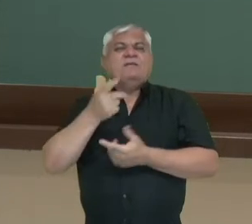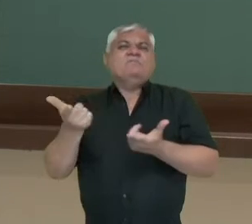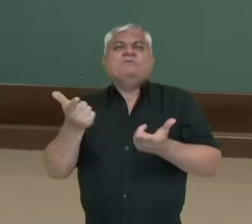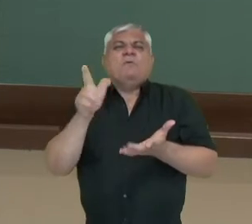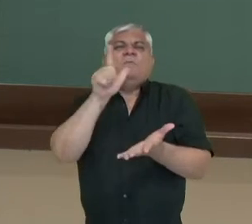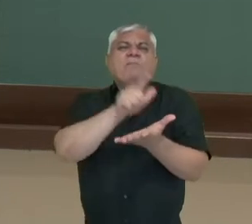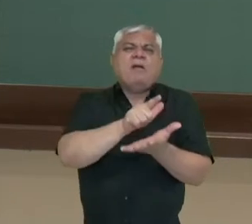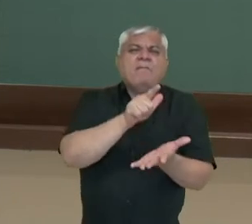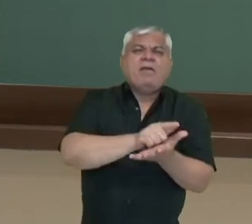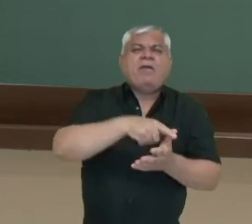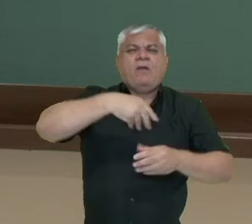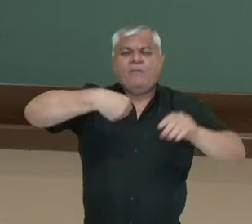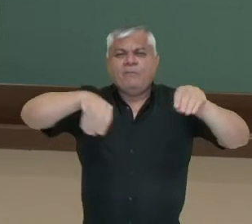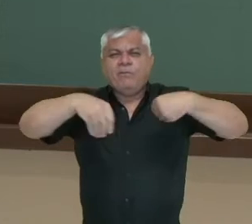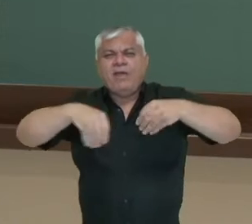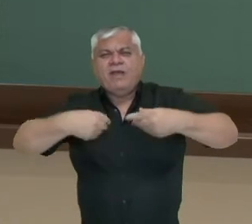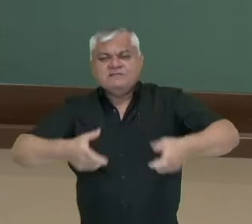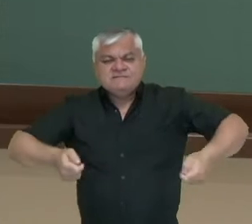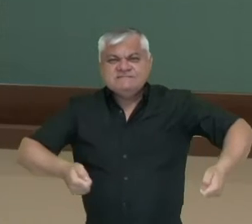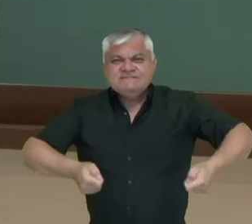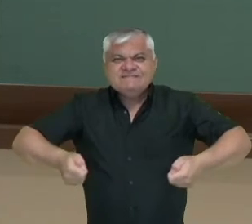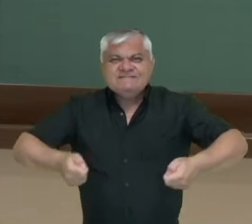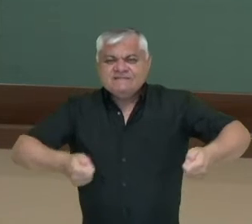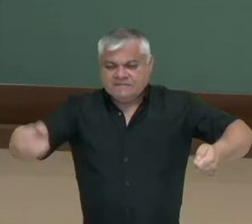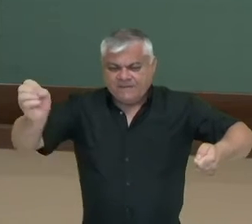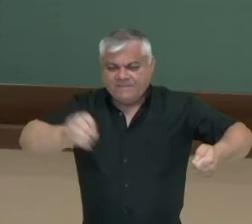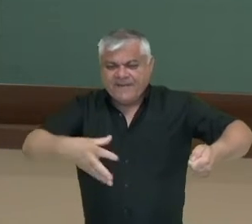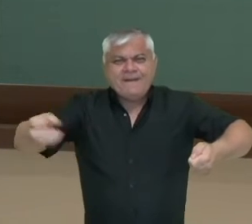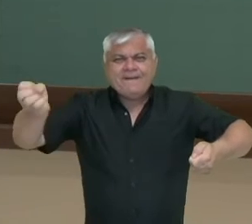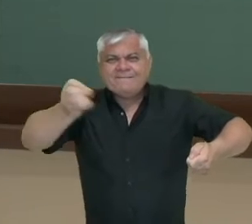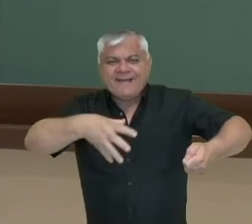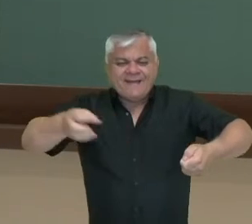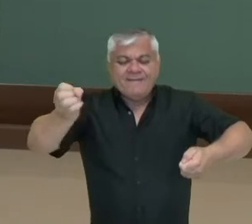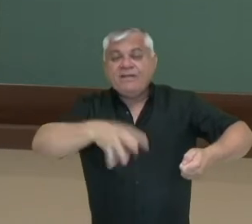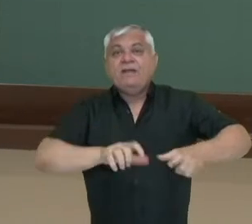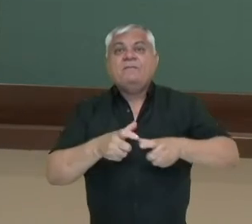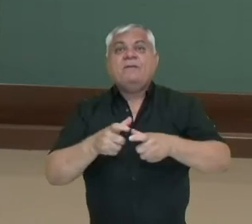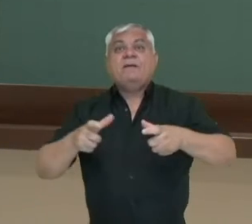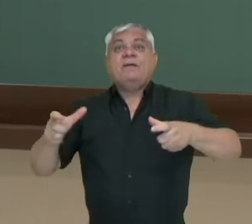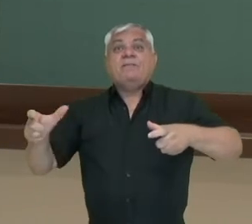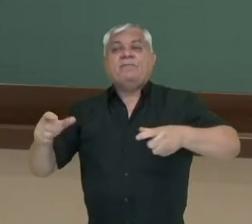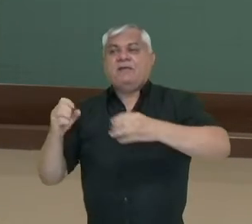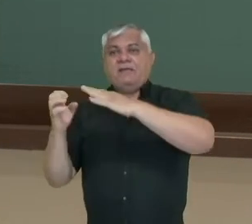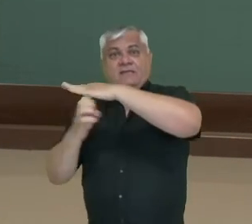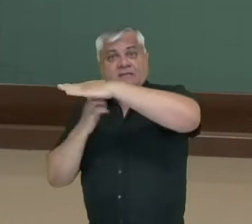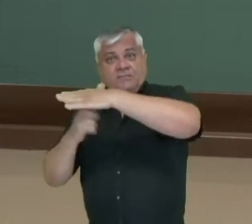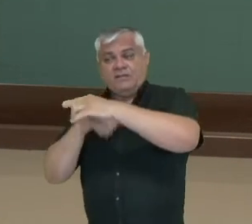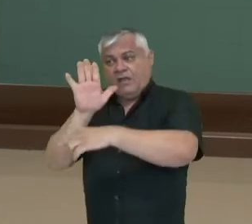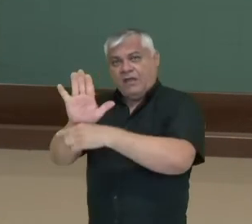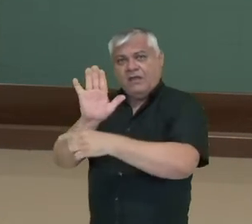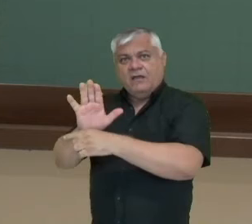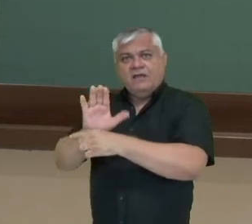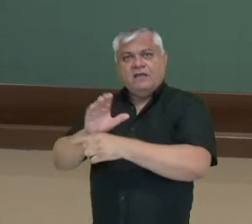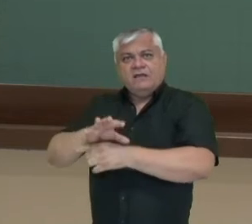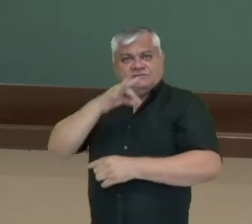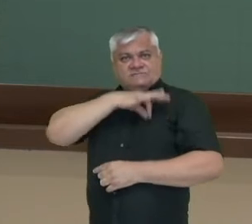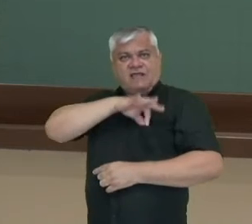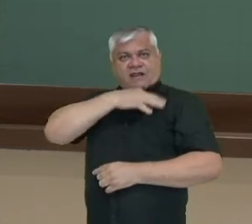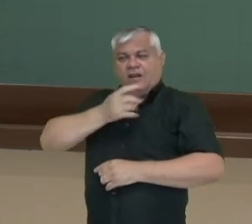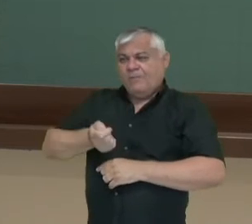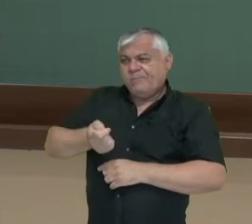de recicláveis, né? Que é uma estratégia exatamente para aumentar o poder aquisitivo, o